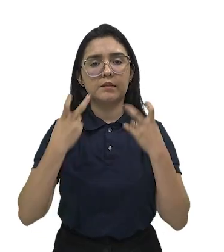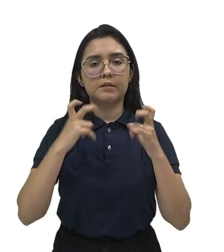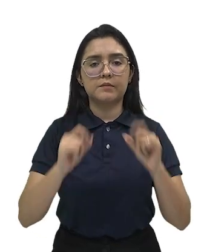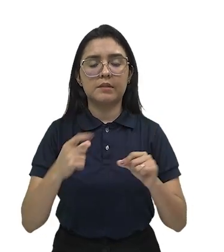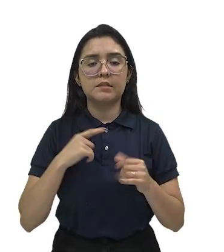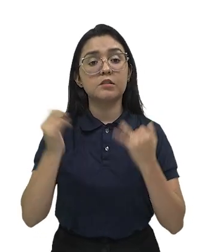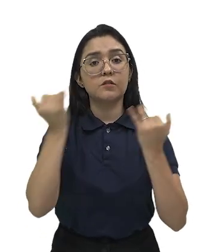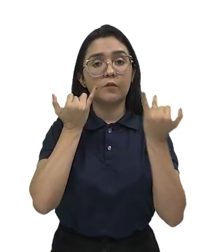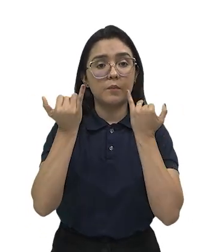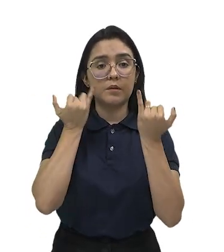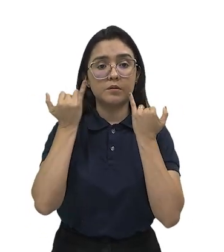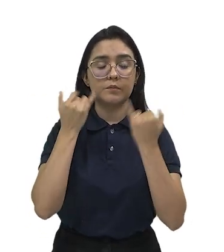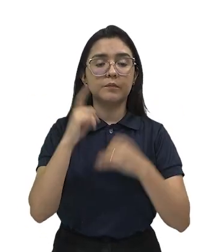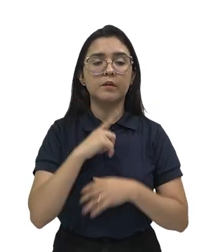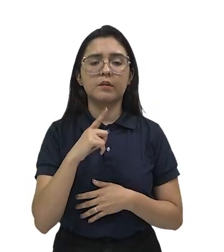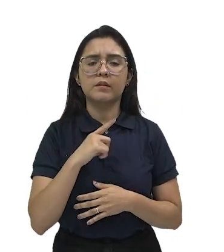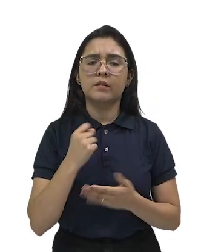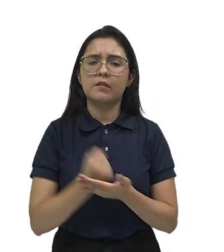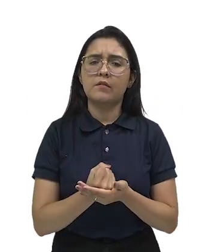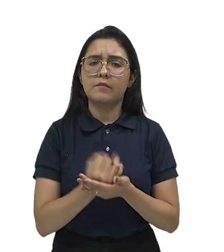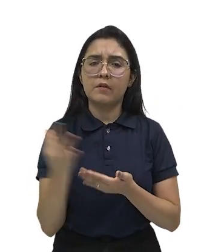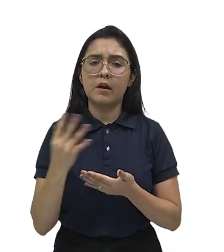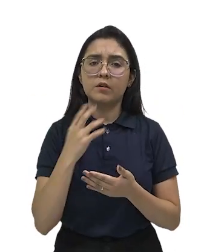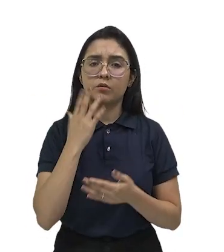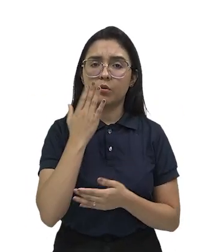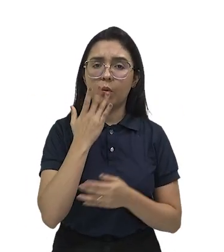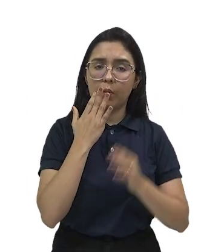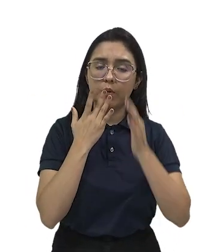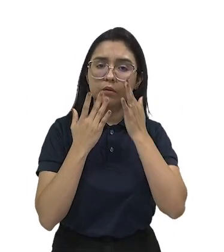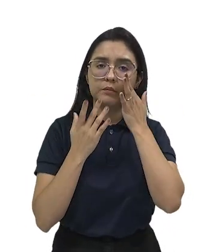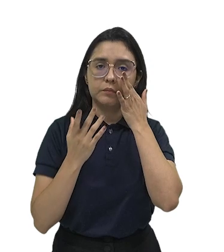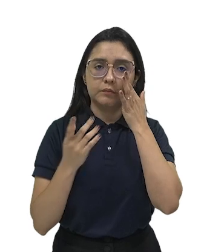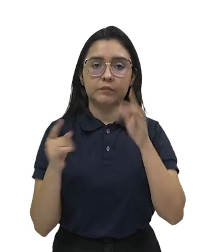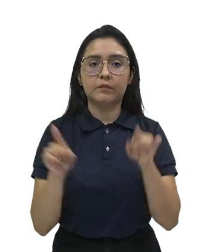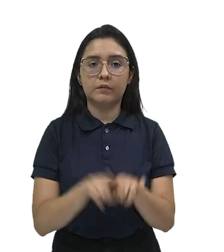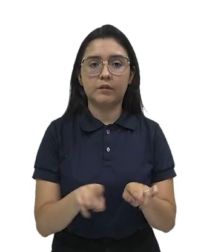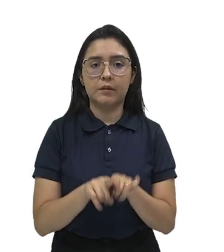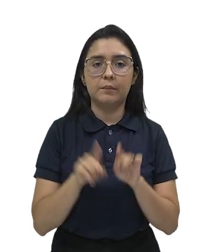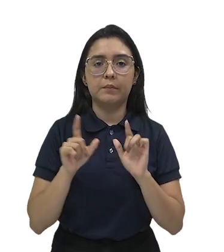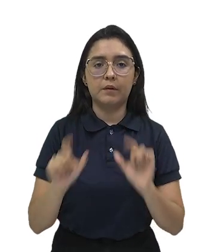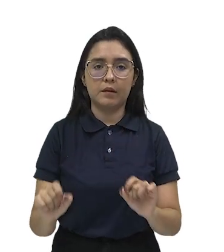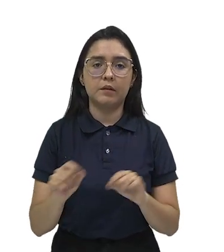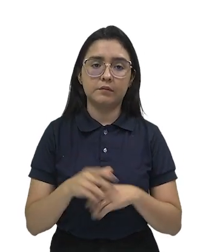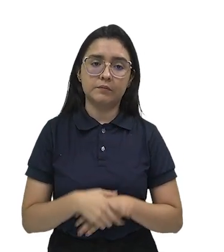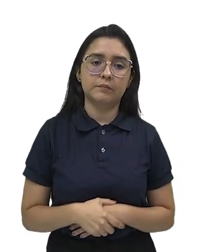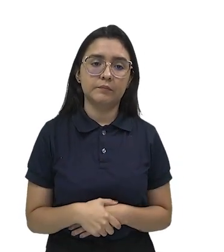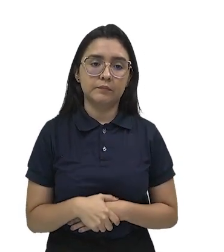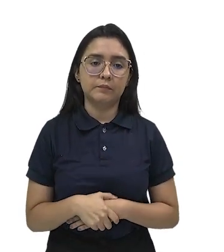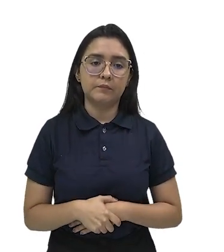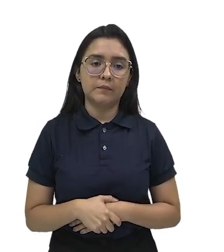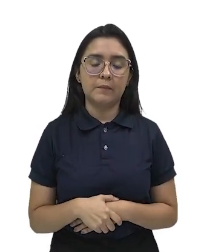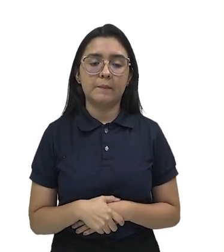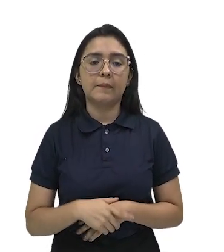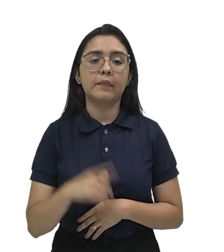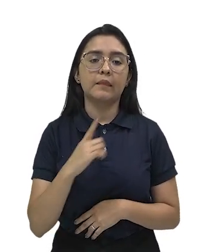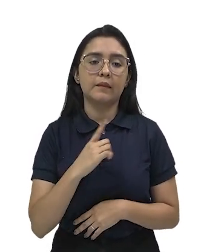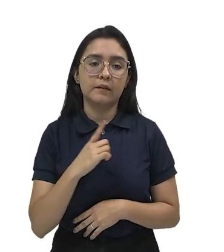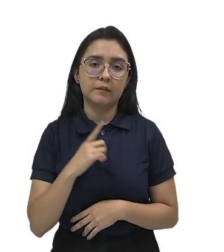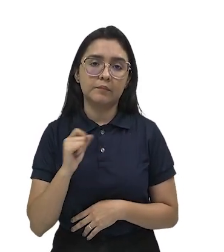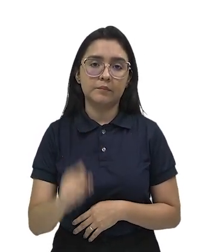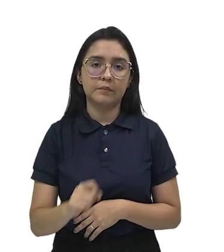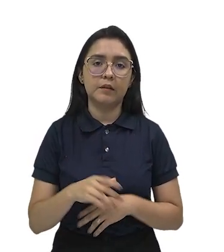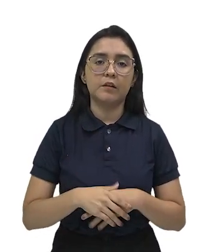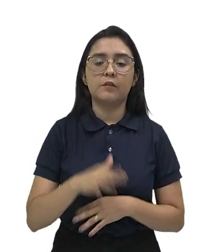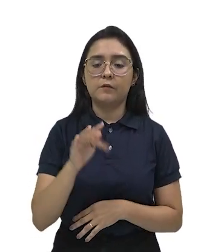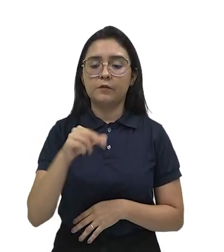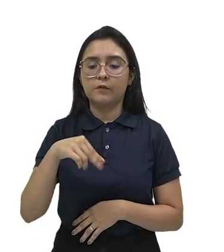esses dados, como eu tenho muitas cores, né? Eu tenho, de certa forma, muitas fontes, que são 12, e